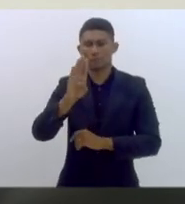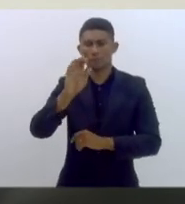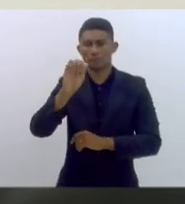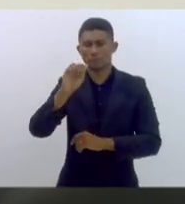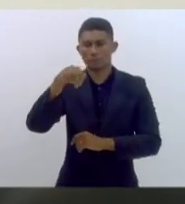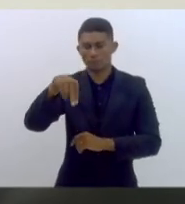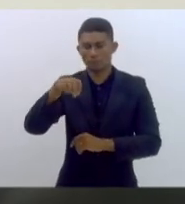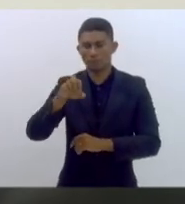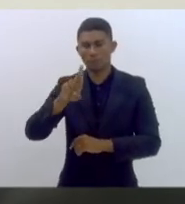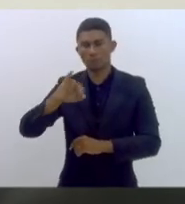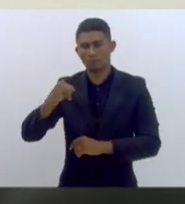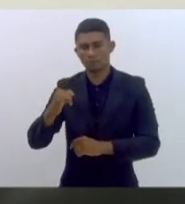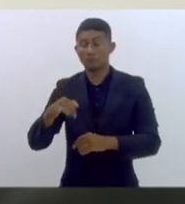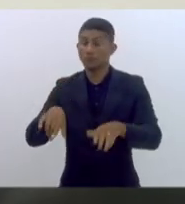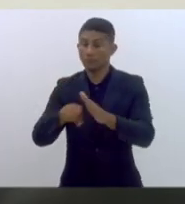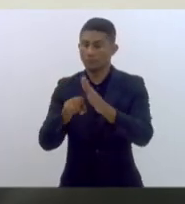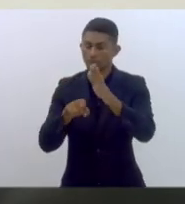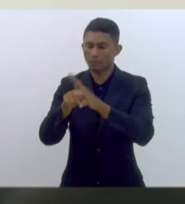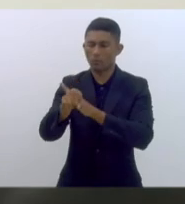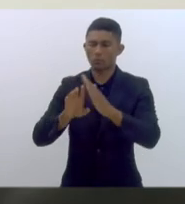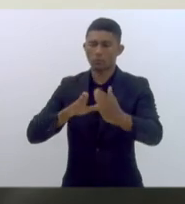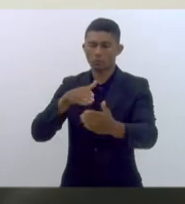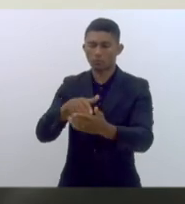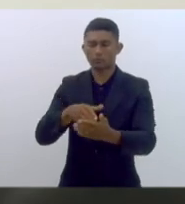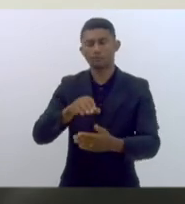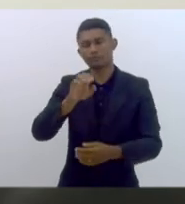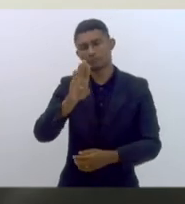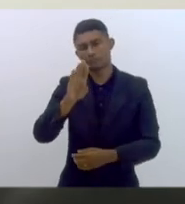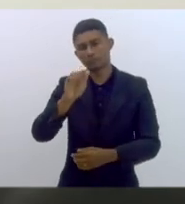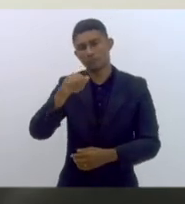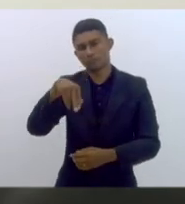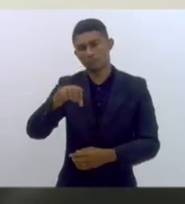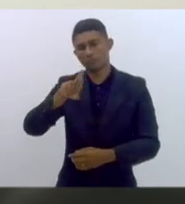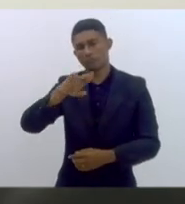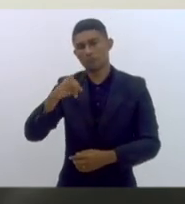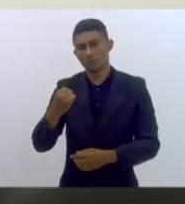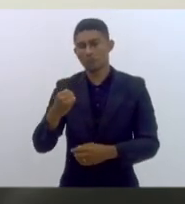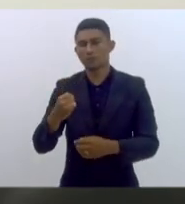a última pergunta. O Bacen Banerje, ele foi incorporado em